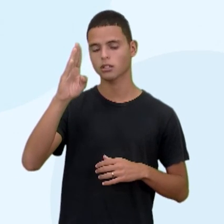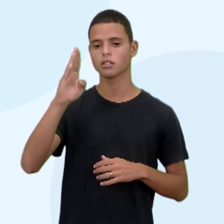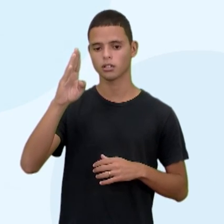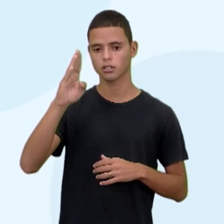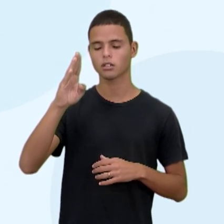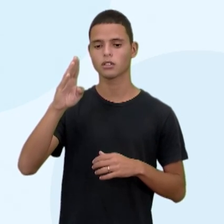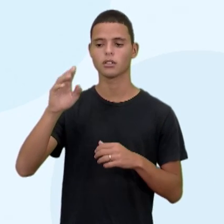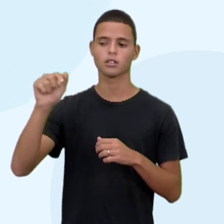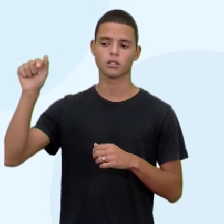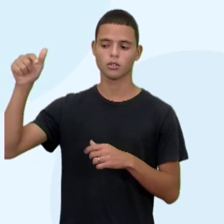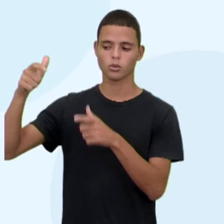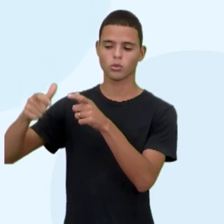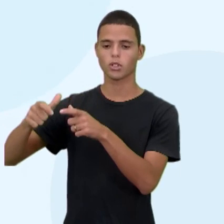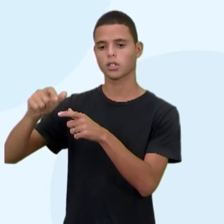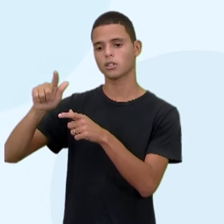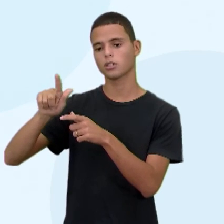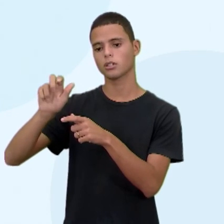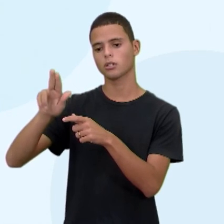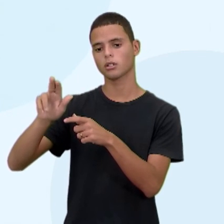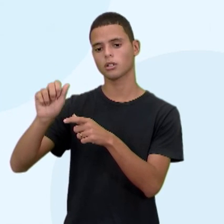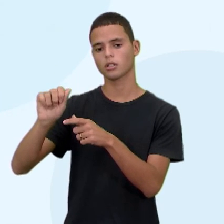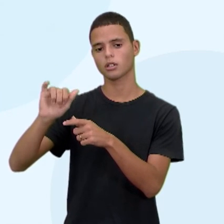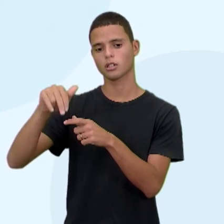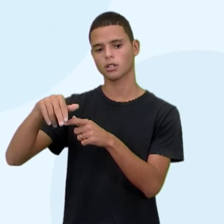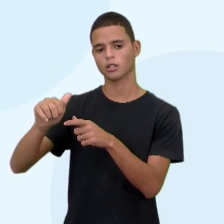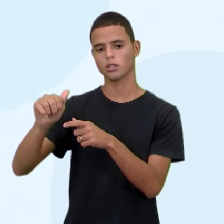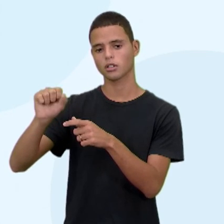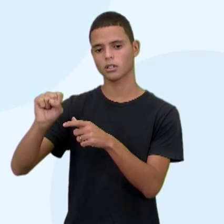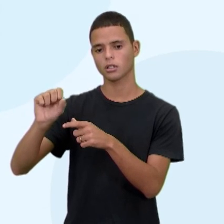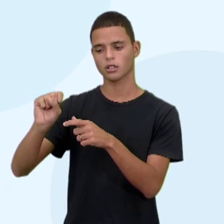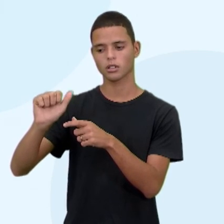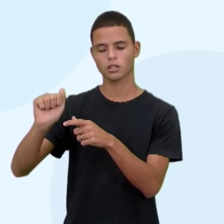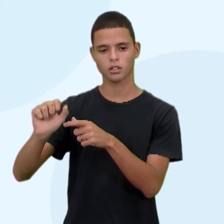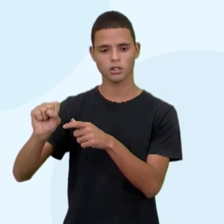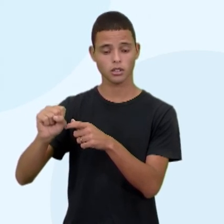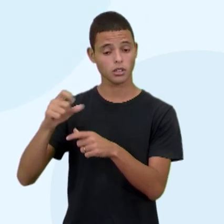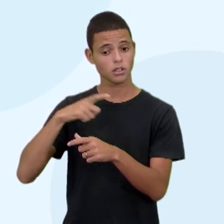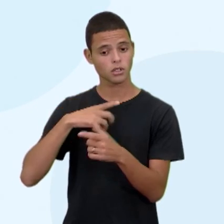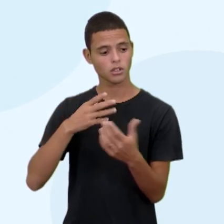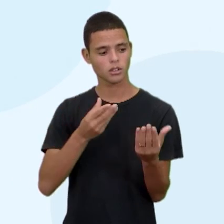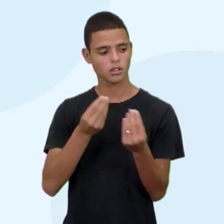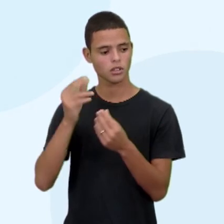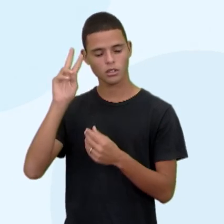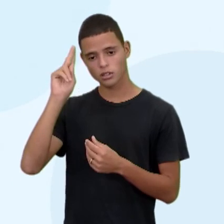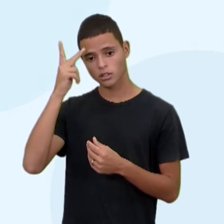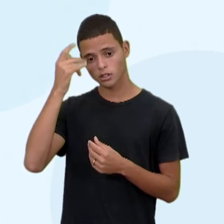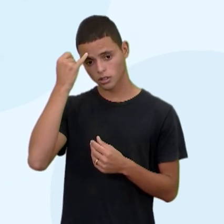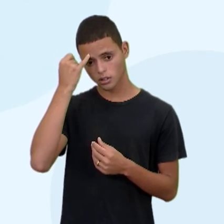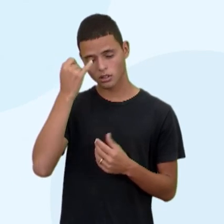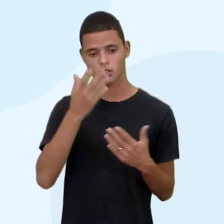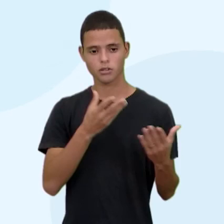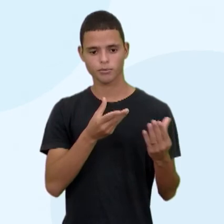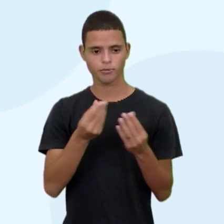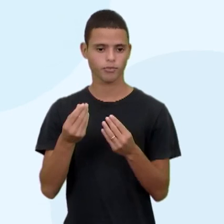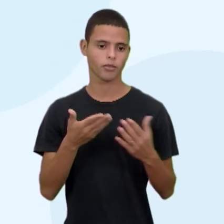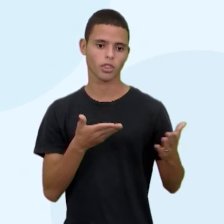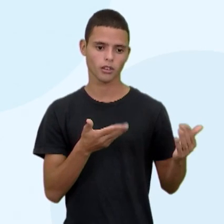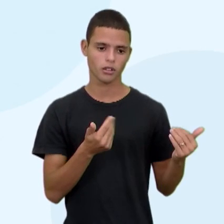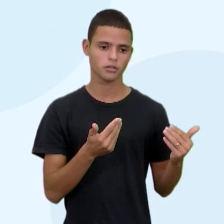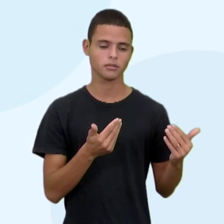Guaianazes, na Zona Leste. Olha aí, olha. Lá tem muito haitiano. A maioria deles é jovem, bem jovem,